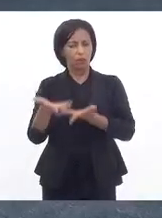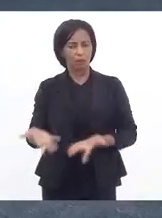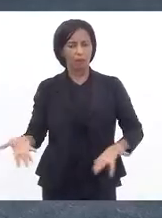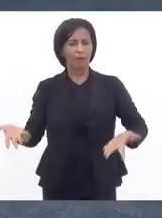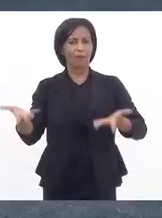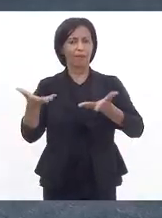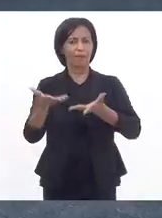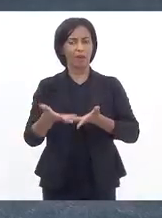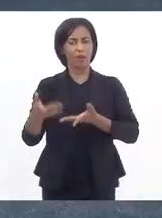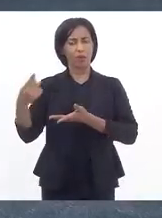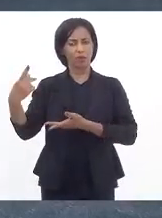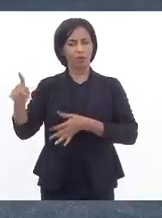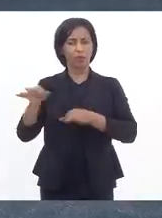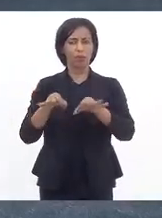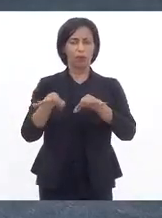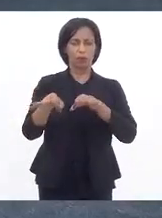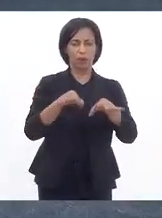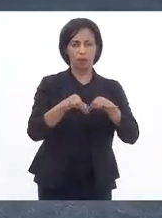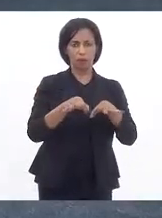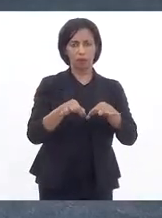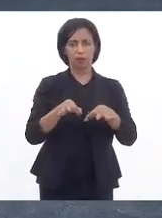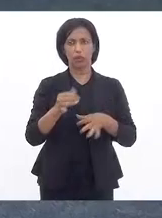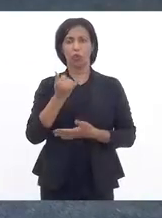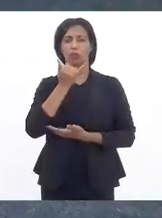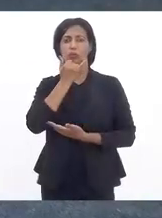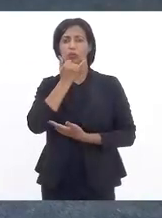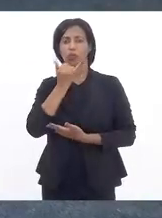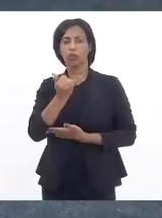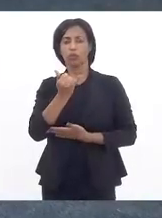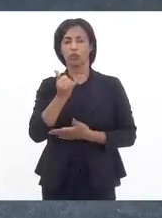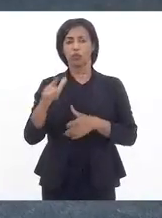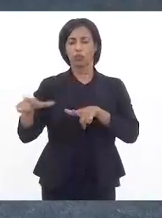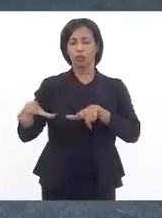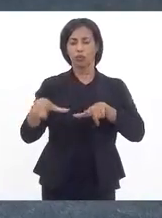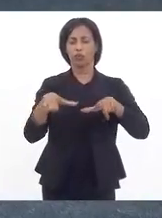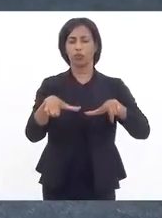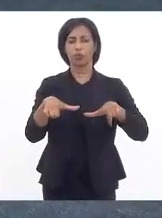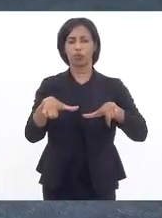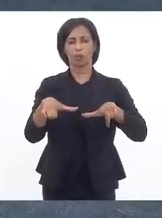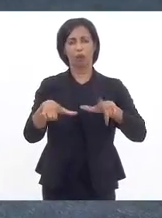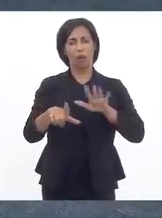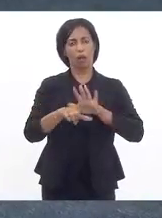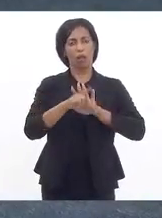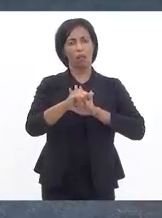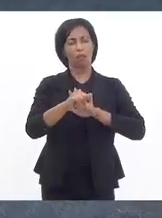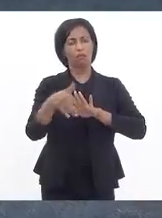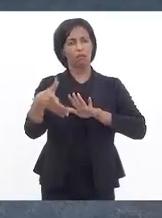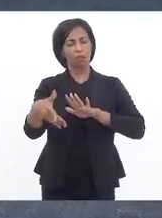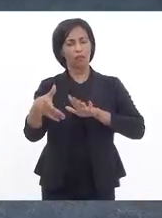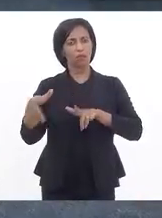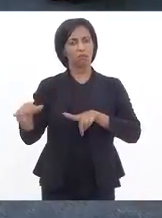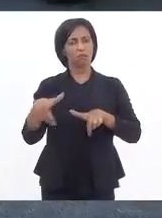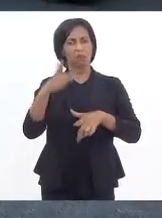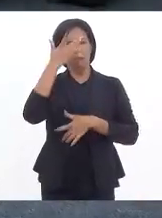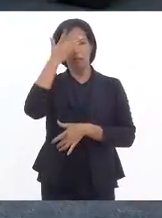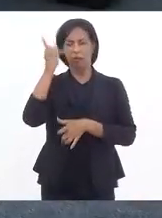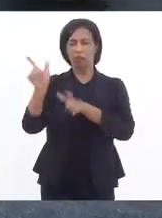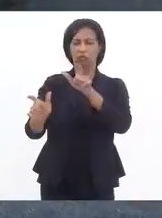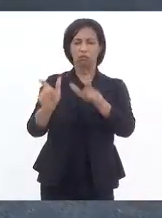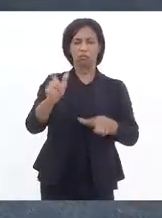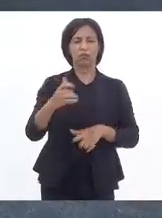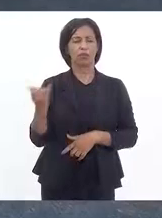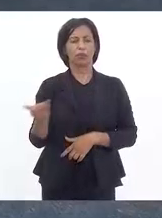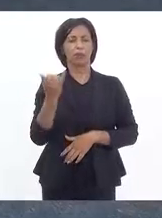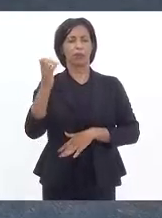homenageando com seu projeto com sua desculpa seu diploma com a sua lei deste diploma pessoas tão importantes